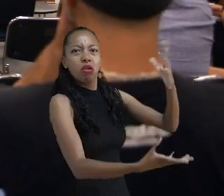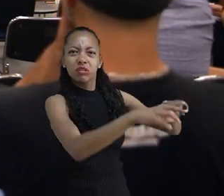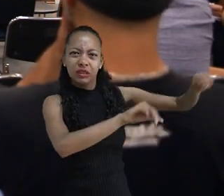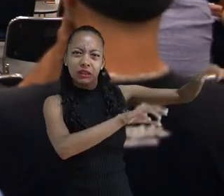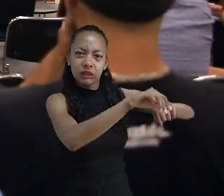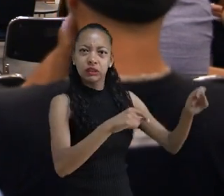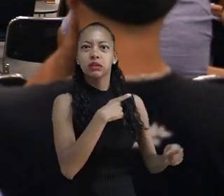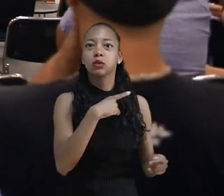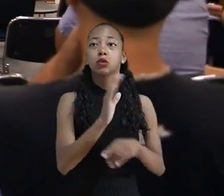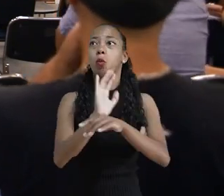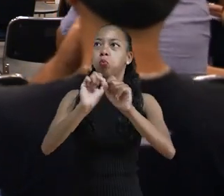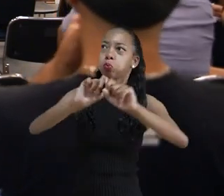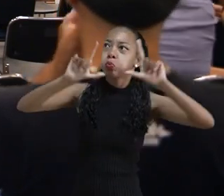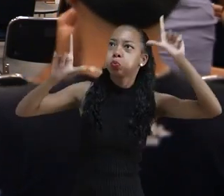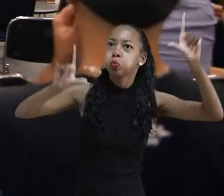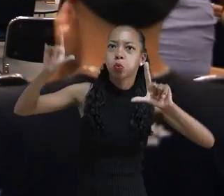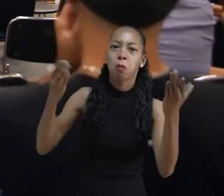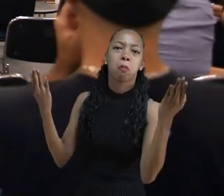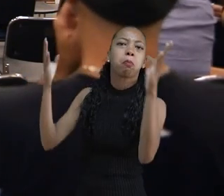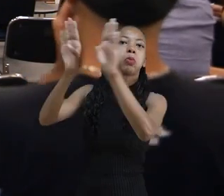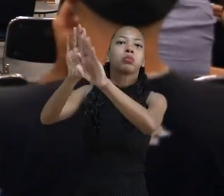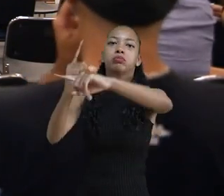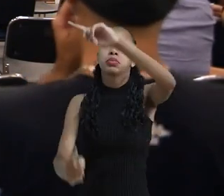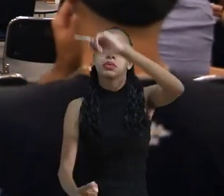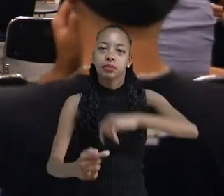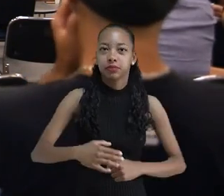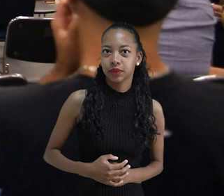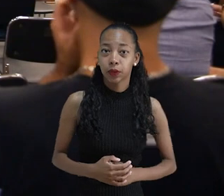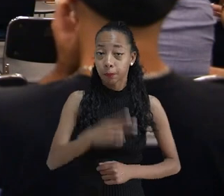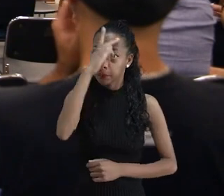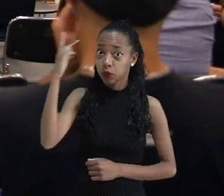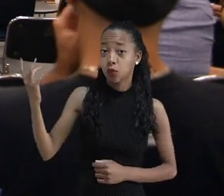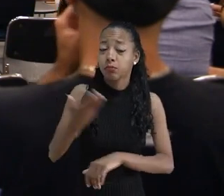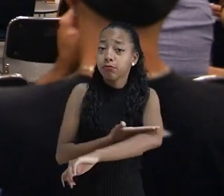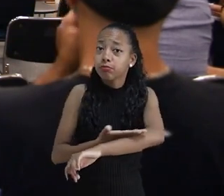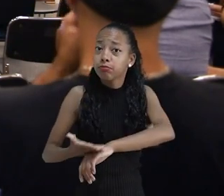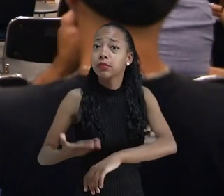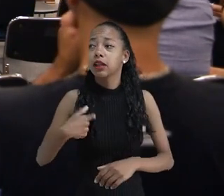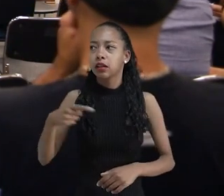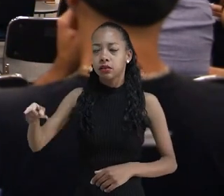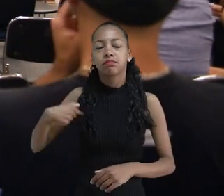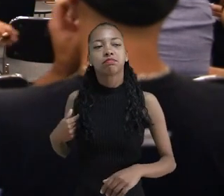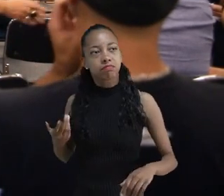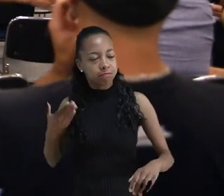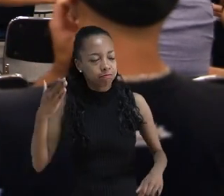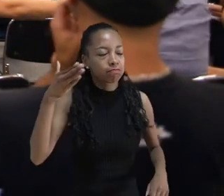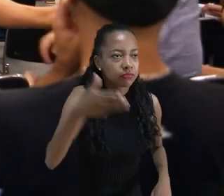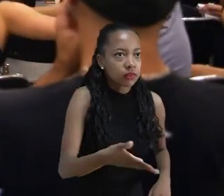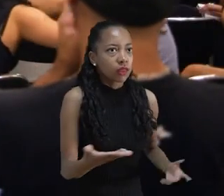censuradas cinemas interditados pessoas brancas universitárias foram talvez pela primeira vez na história do